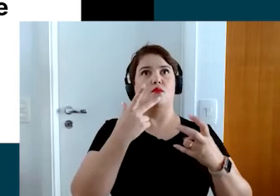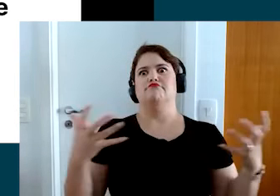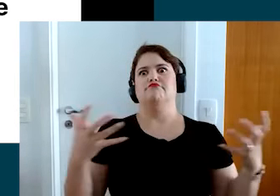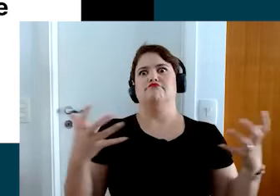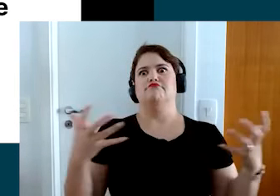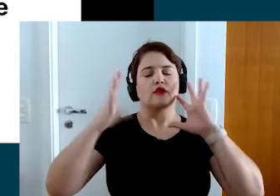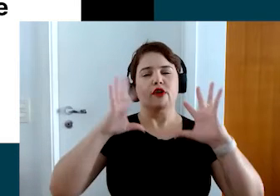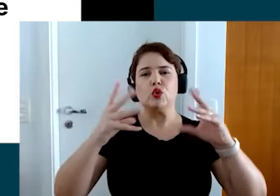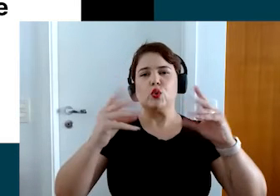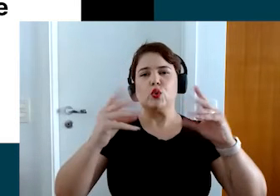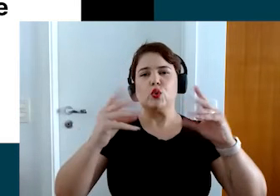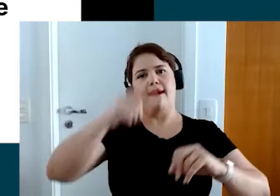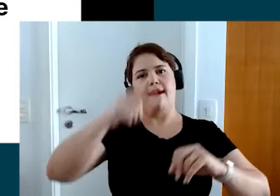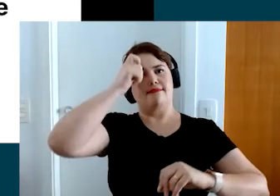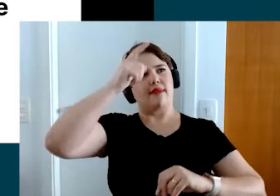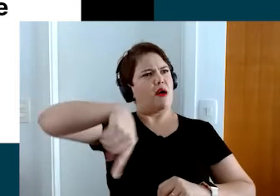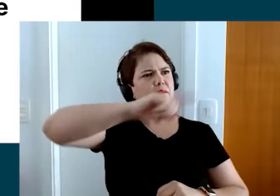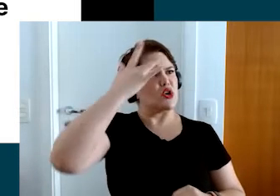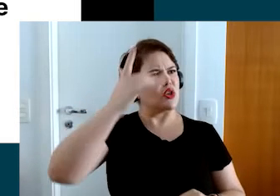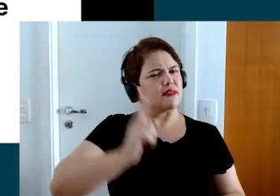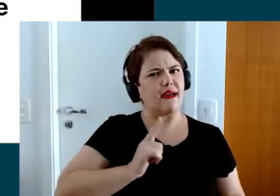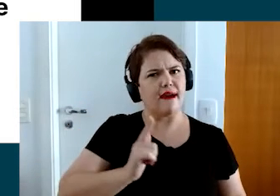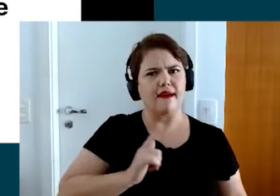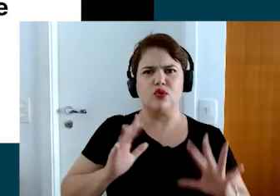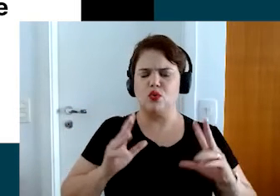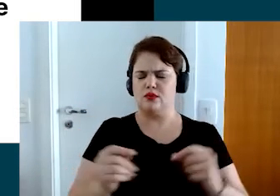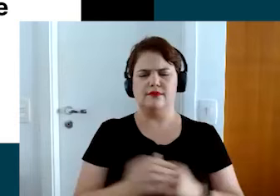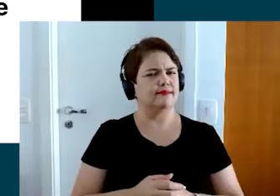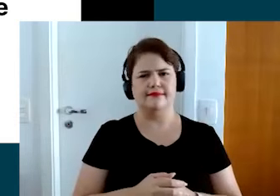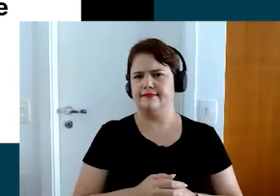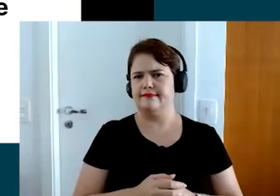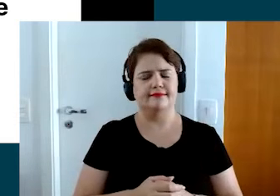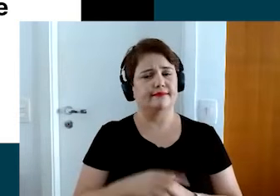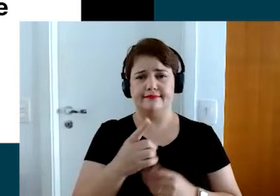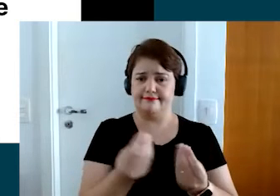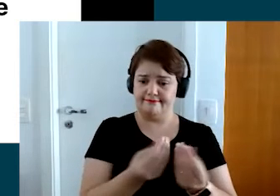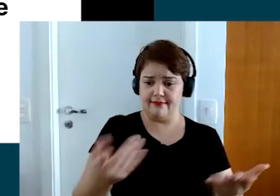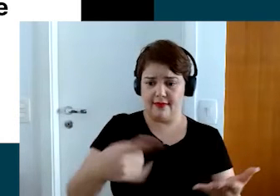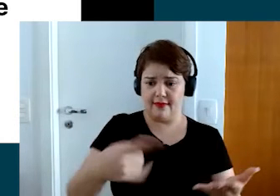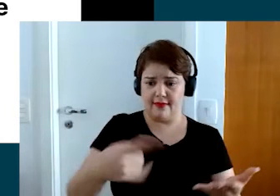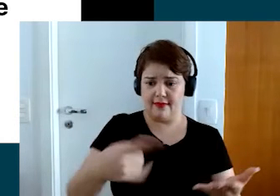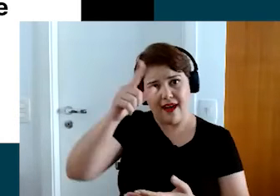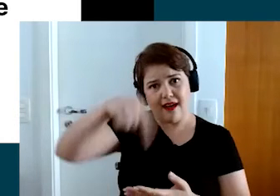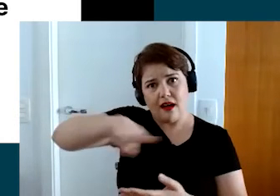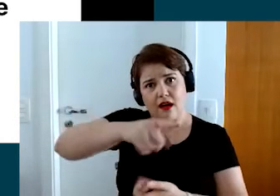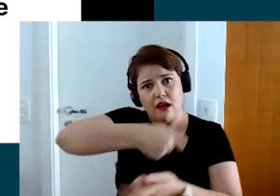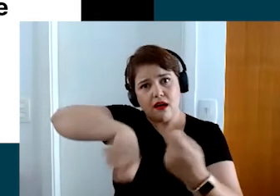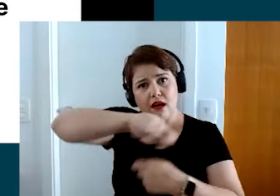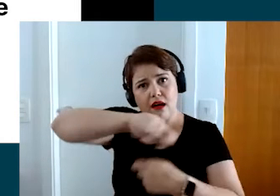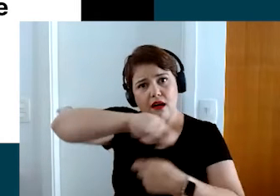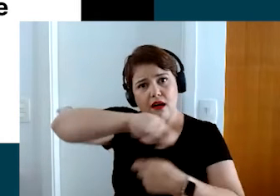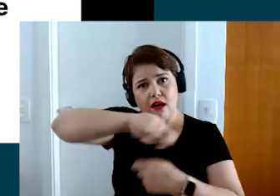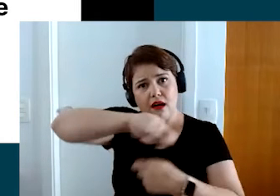uma ideia, né, que alguém tem para empreender, e leve essa ideia para o mercado através, né, de